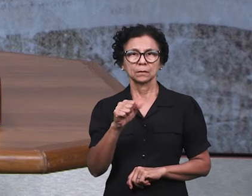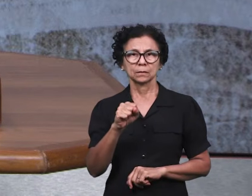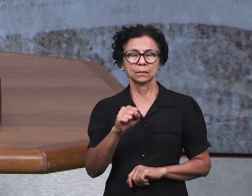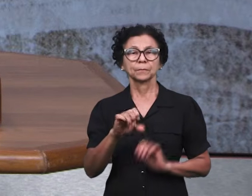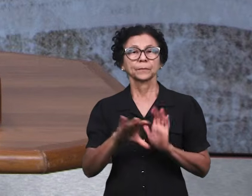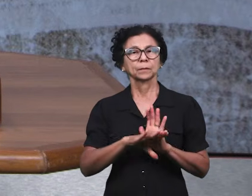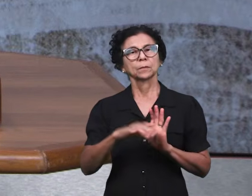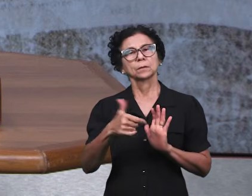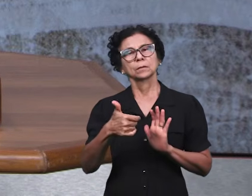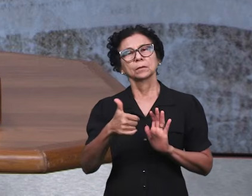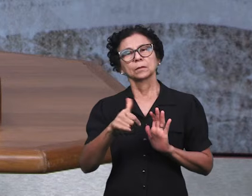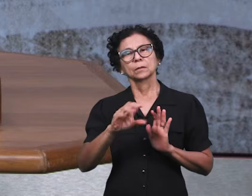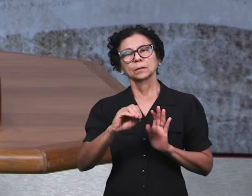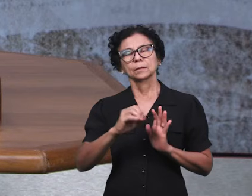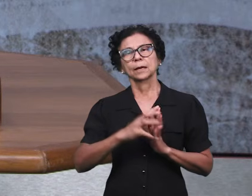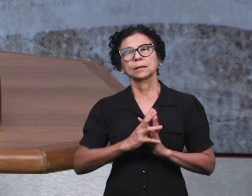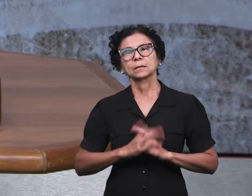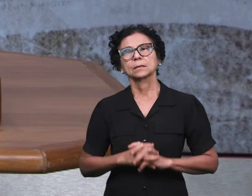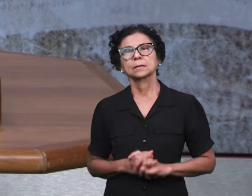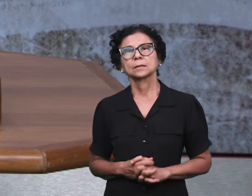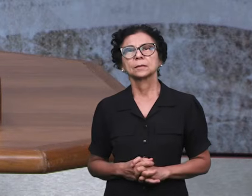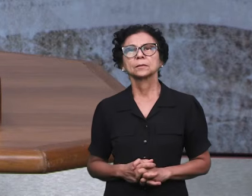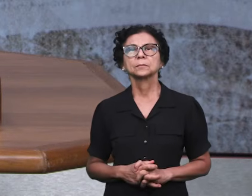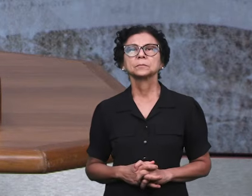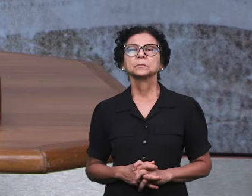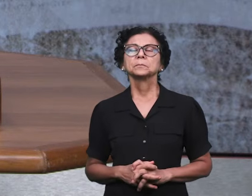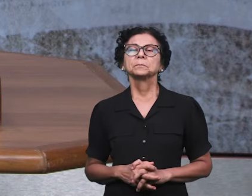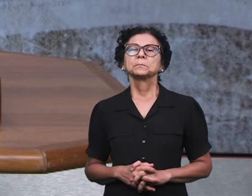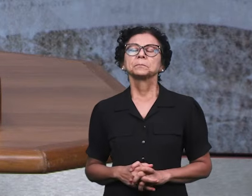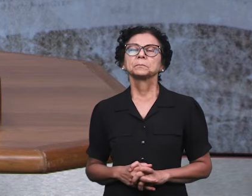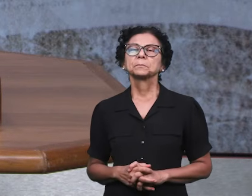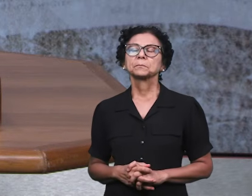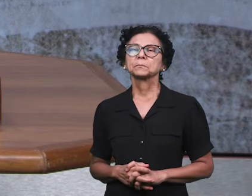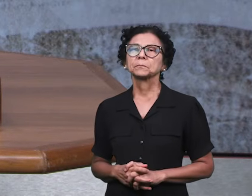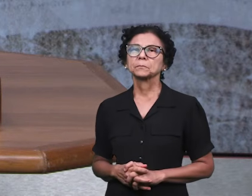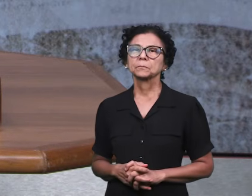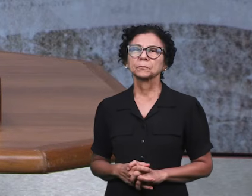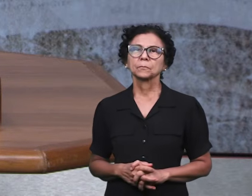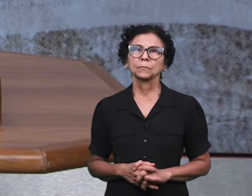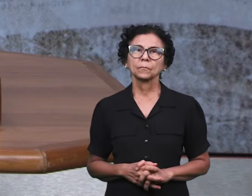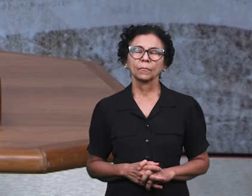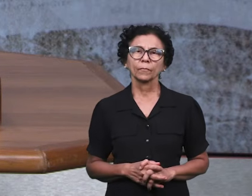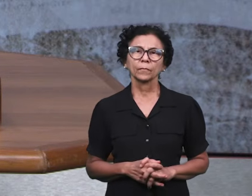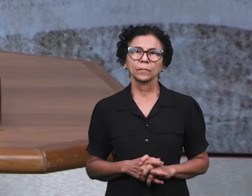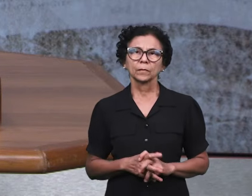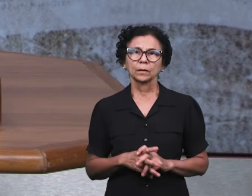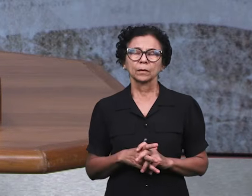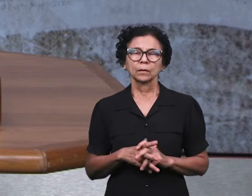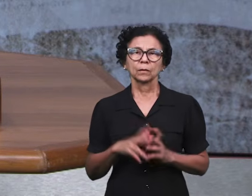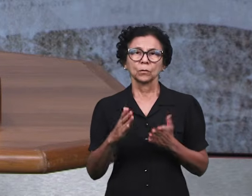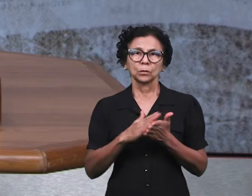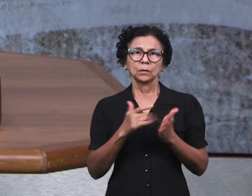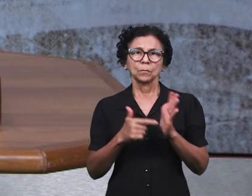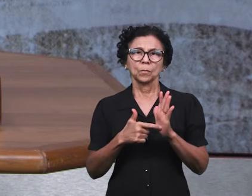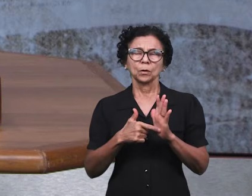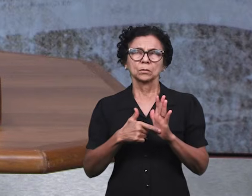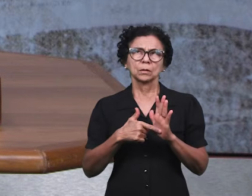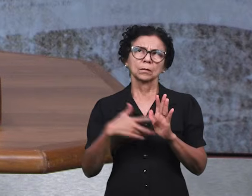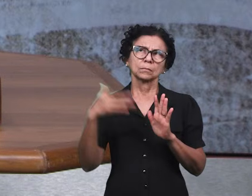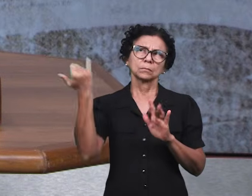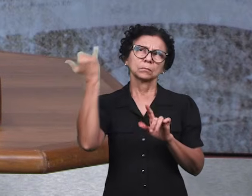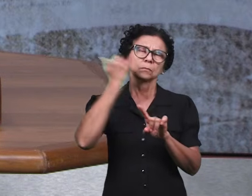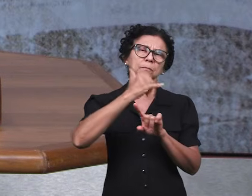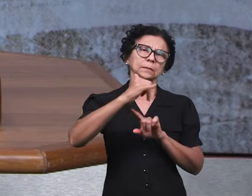e estamos prosseguindo na leitura deste livro, que são profecias, numa época